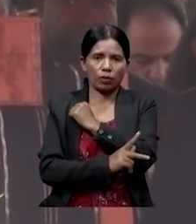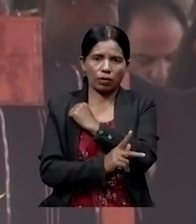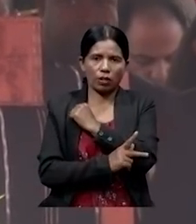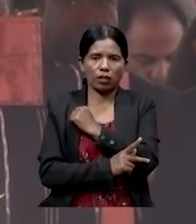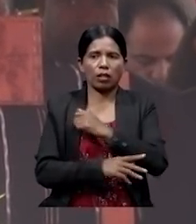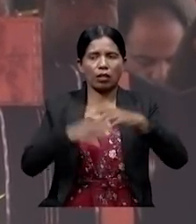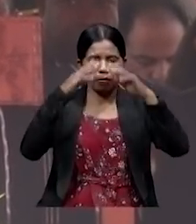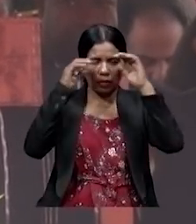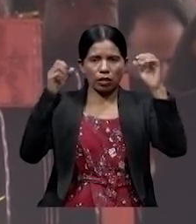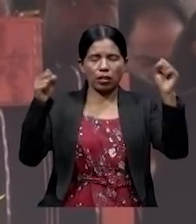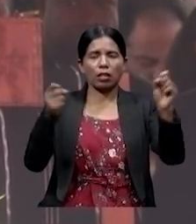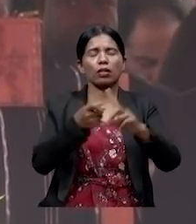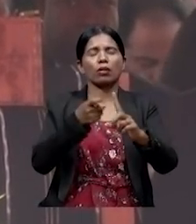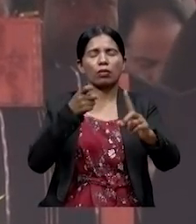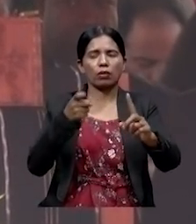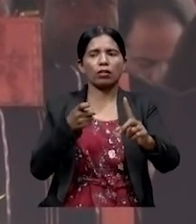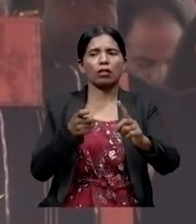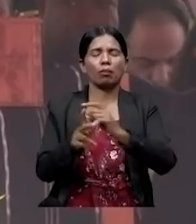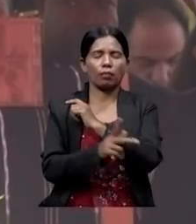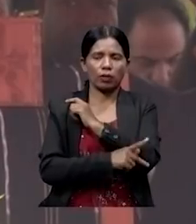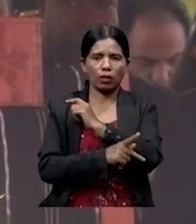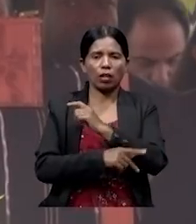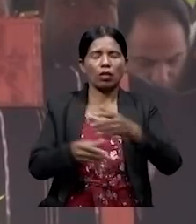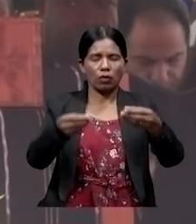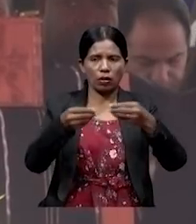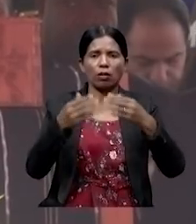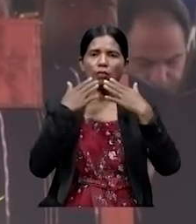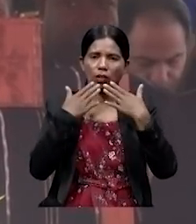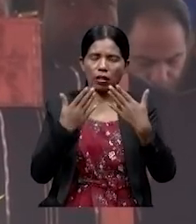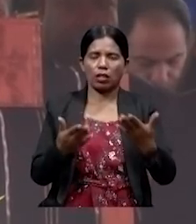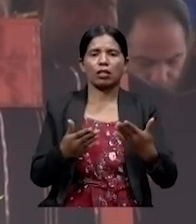Presidente de Maios de Portugal, Toijané, a delegação Mótida.